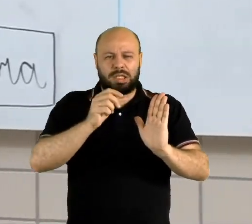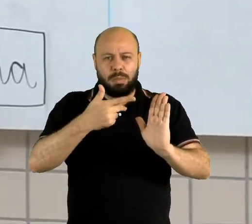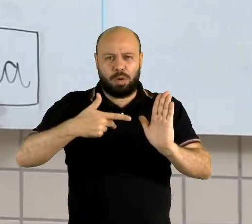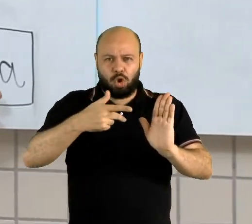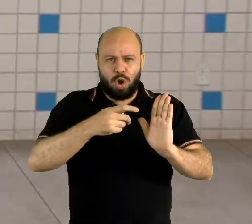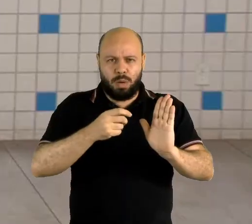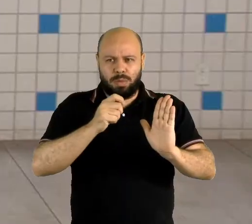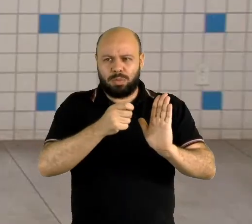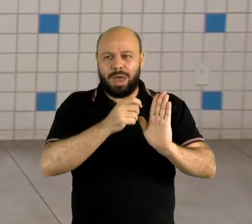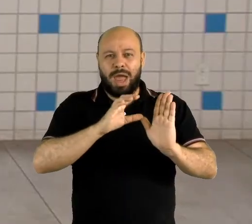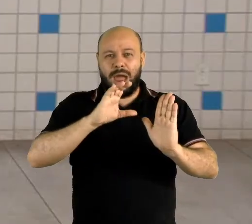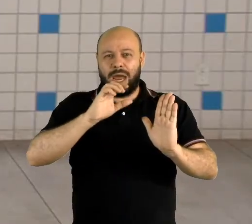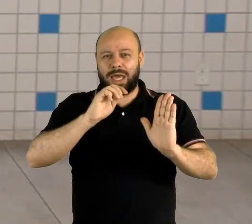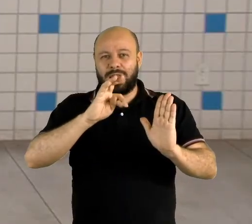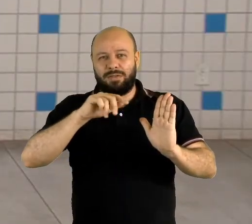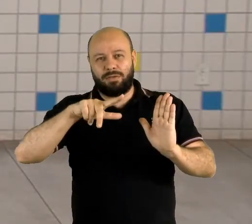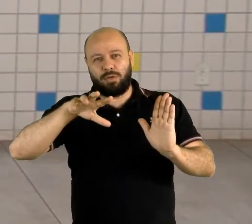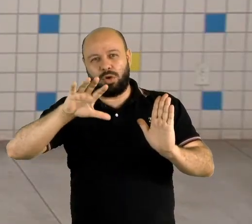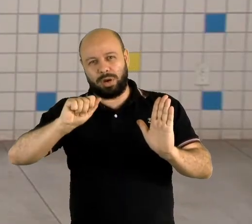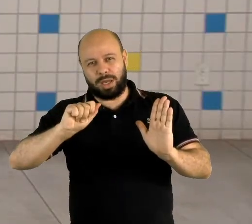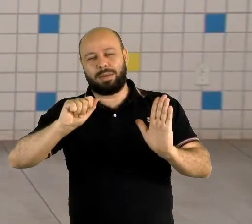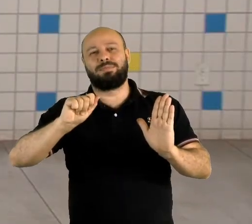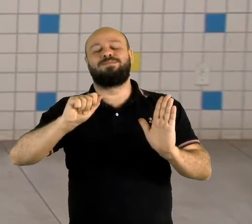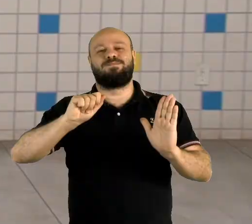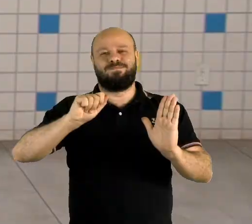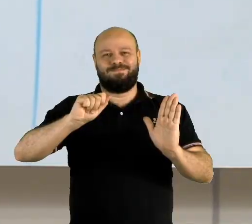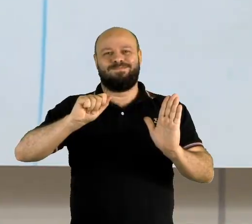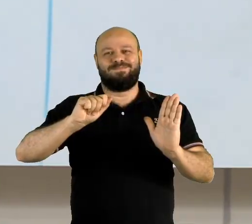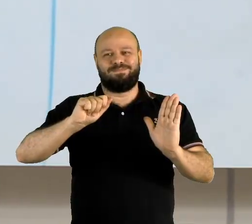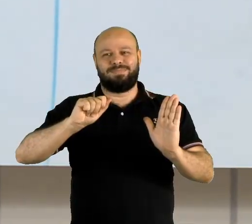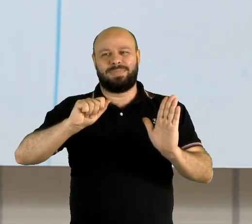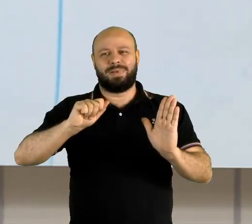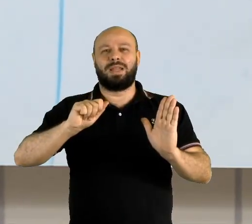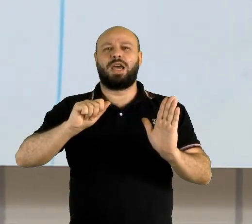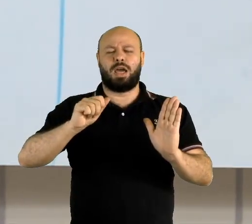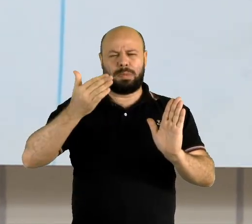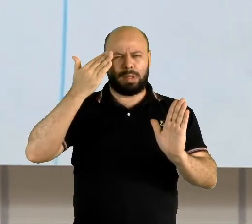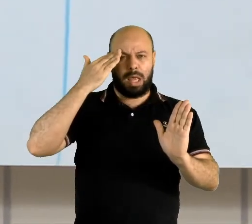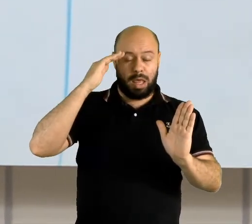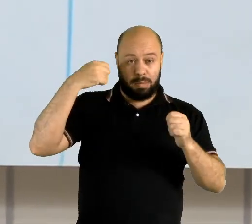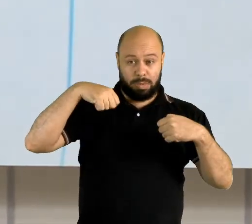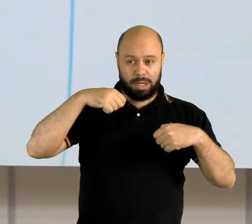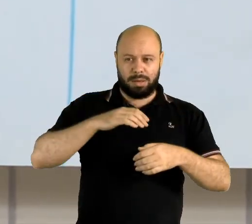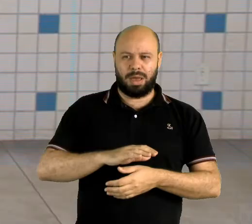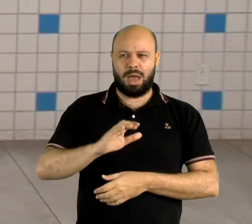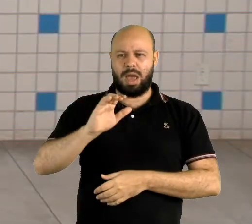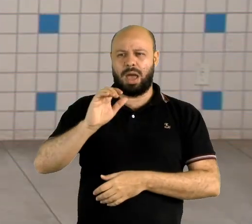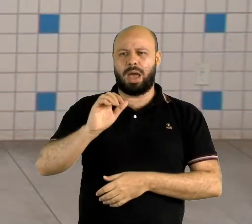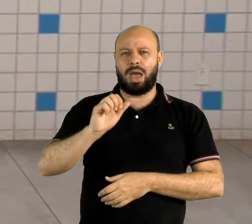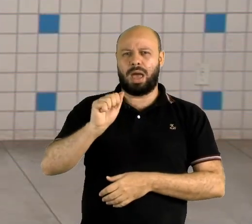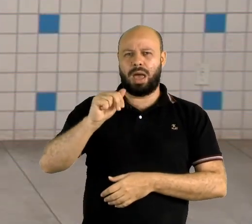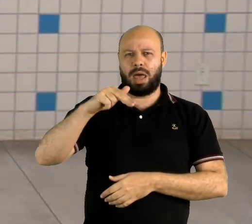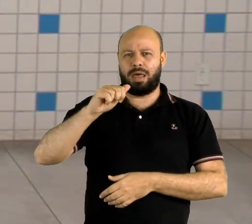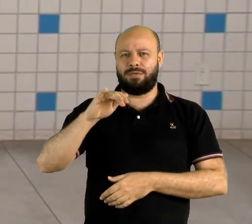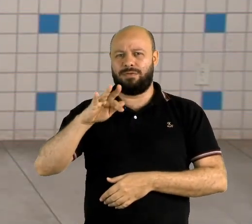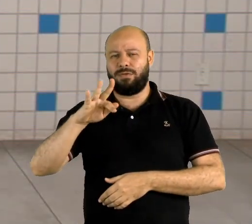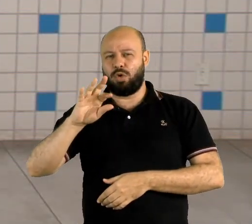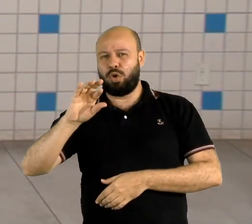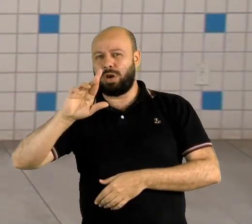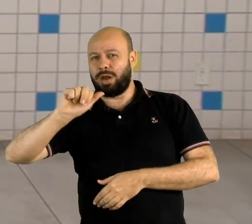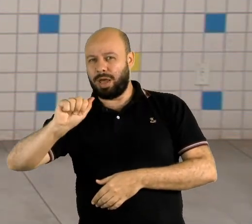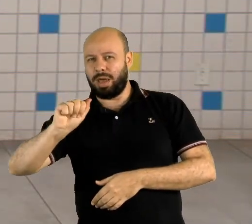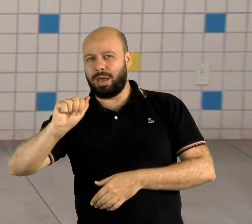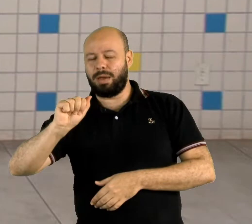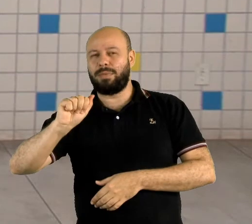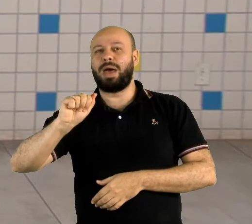utilizando a catáfora. Isso aqui é muito importante que vocês compreendam. A anáfora, ela retoma,